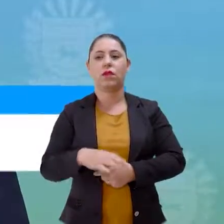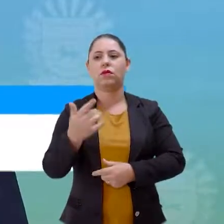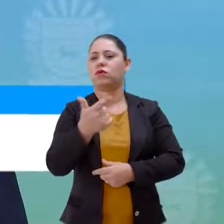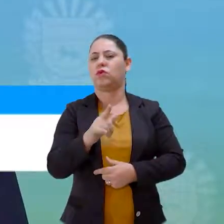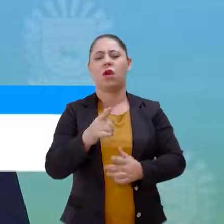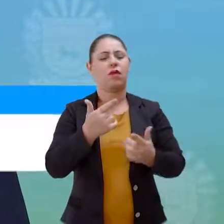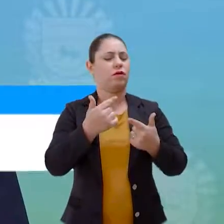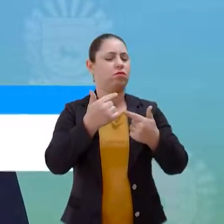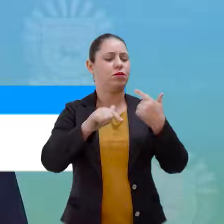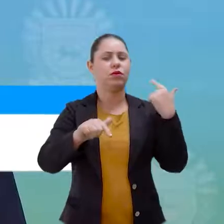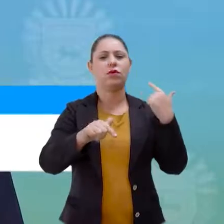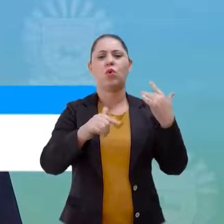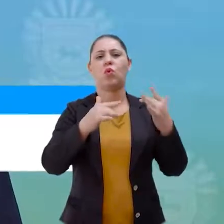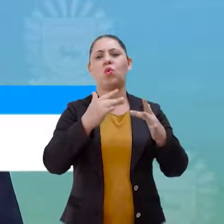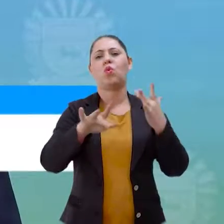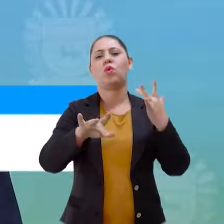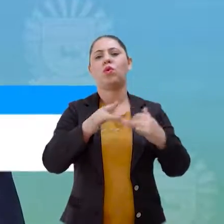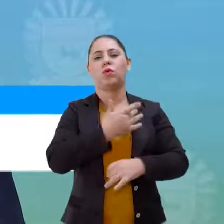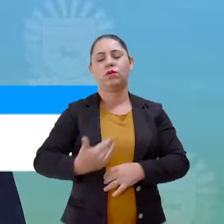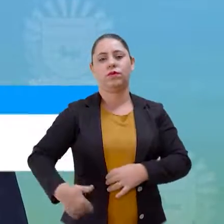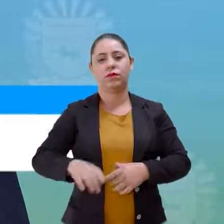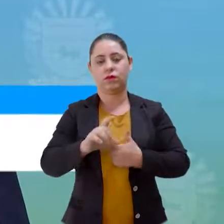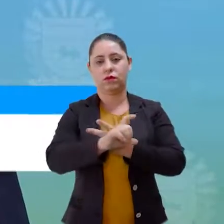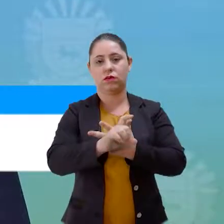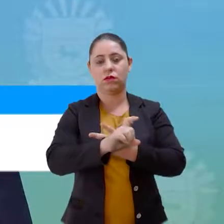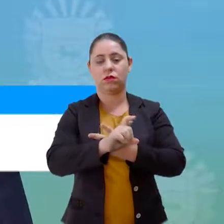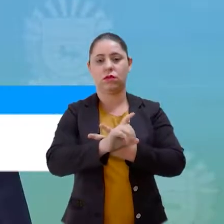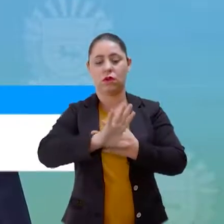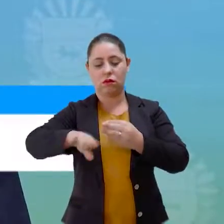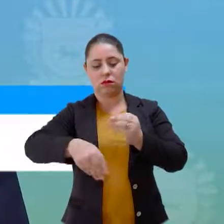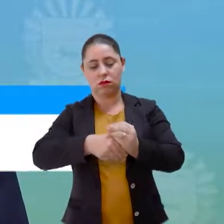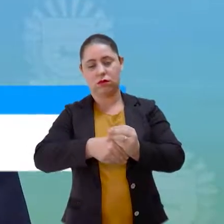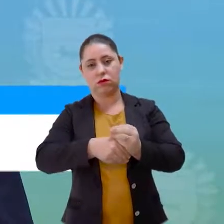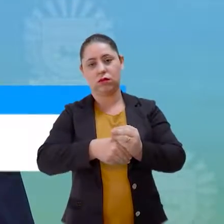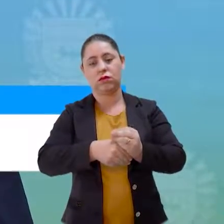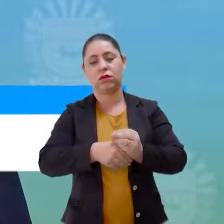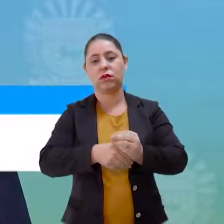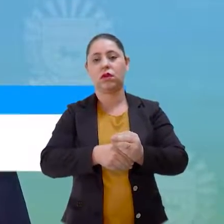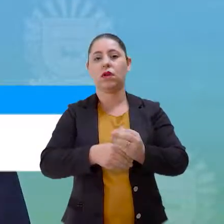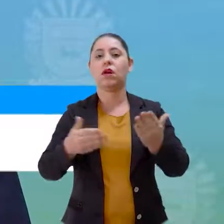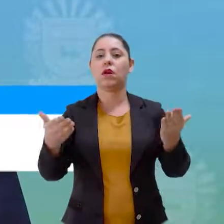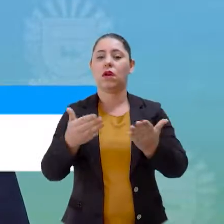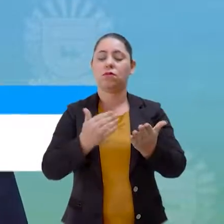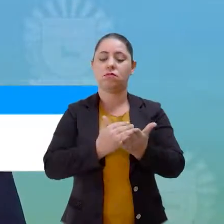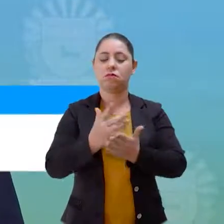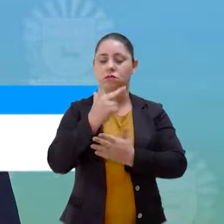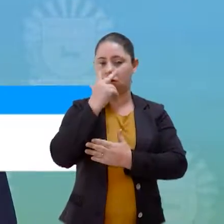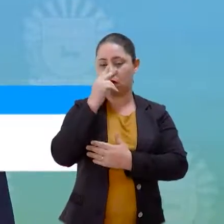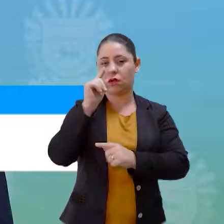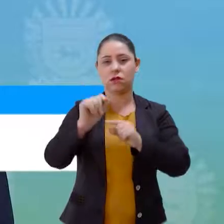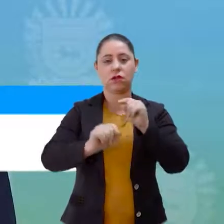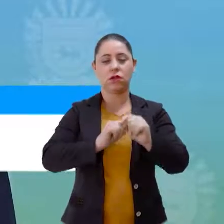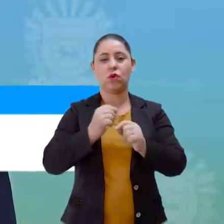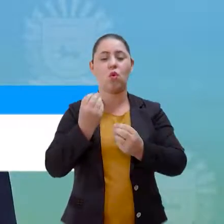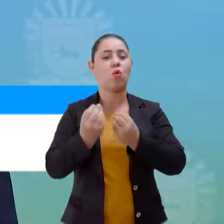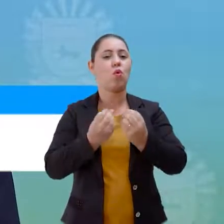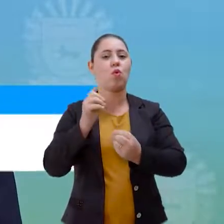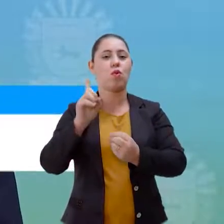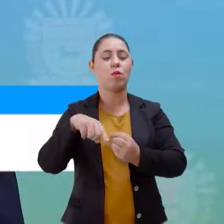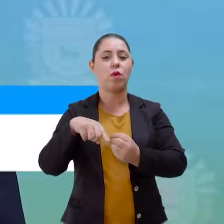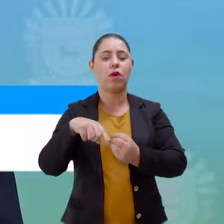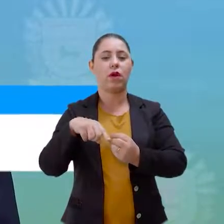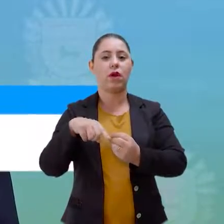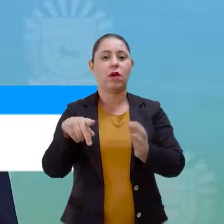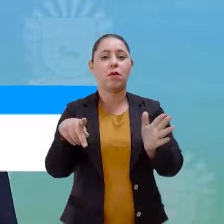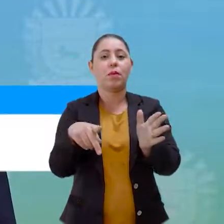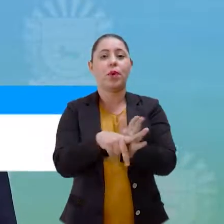não havendo discordância do governo, do Poder Executivo com relação às emendas, que a princípio me parece, como elas